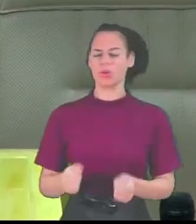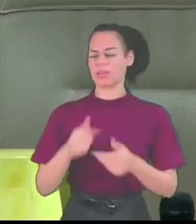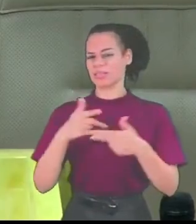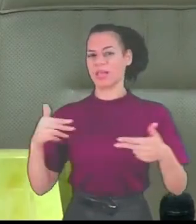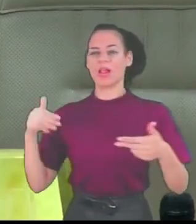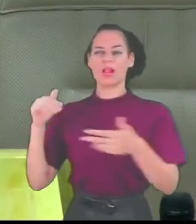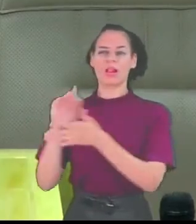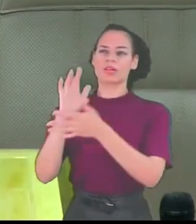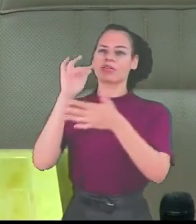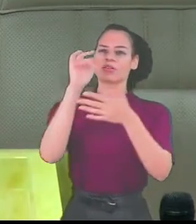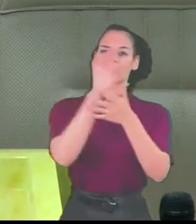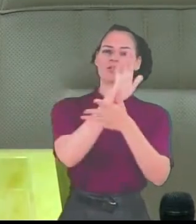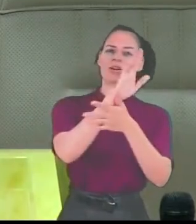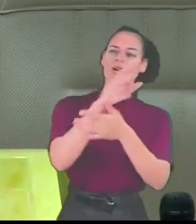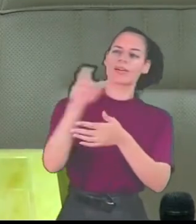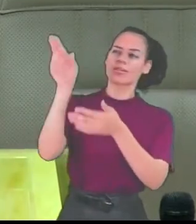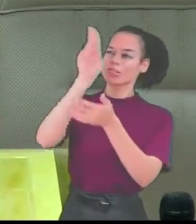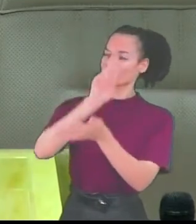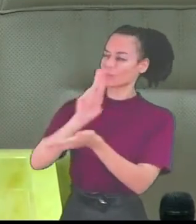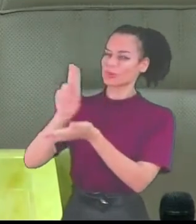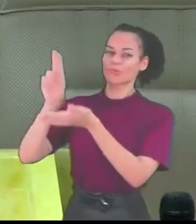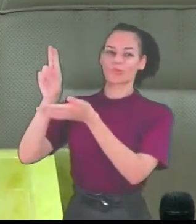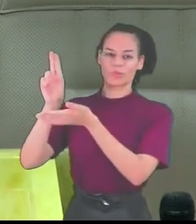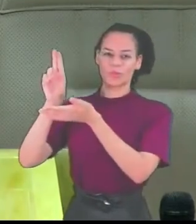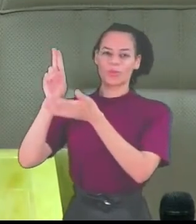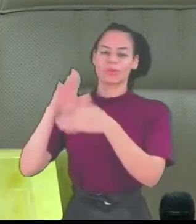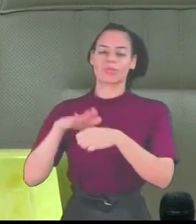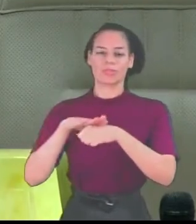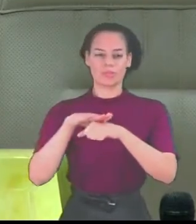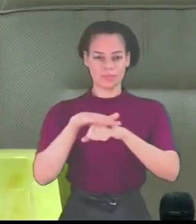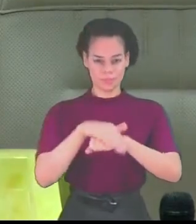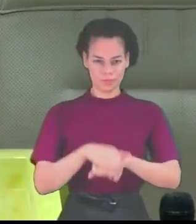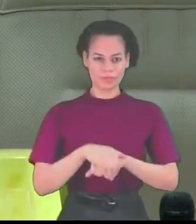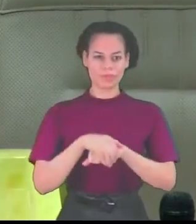louvado seja o seu nome nesta noite